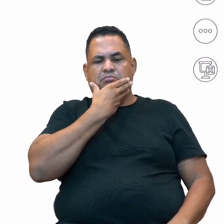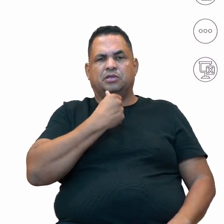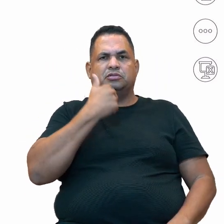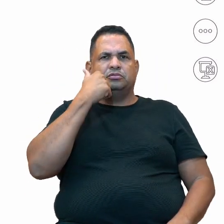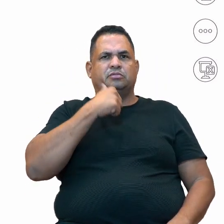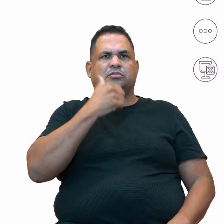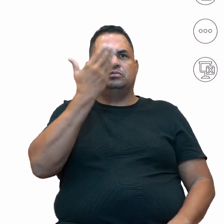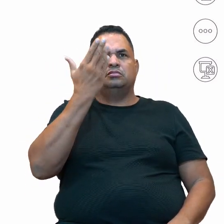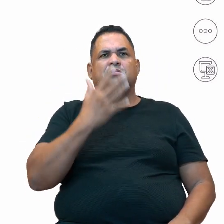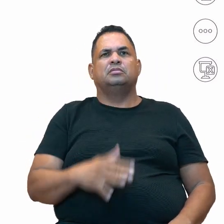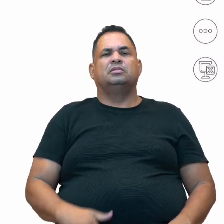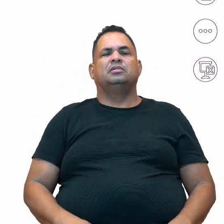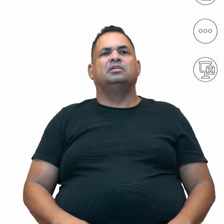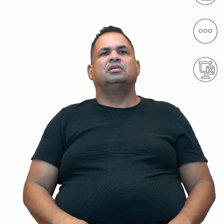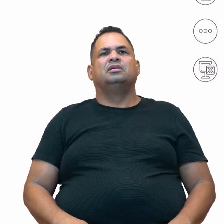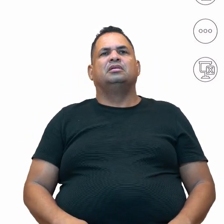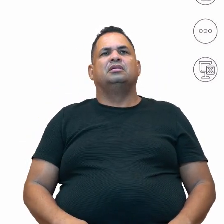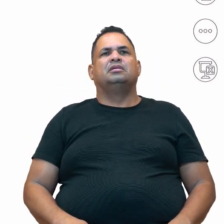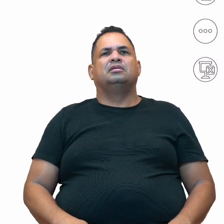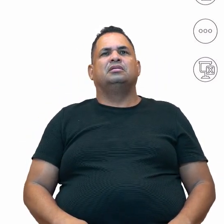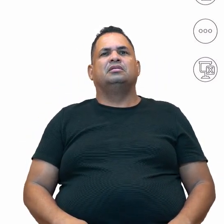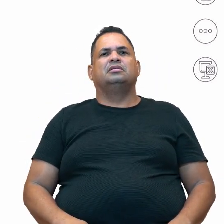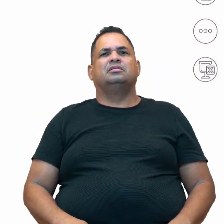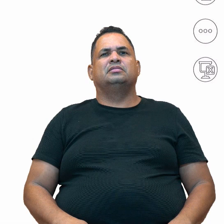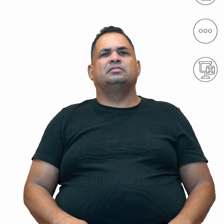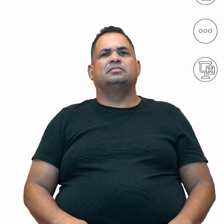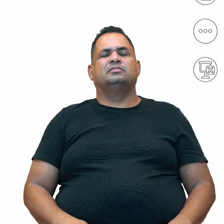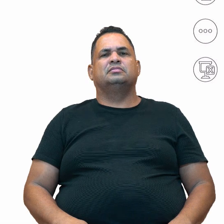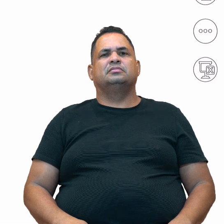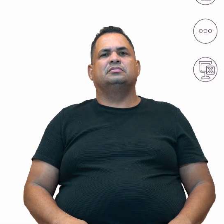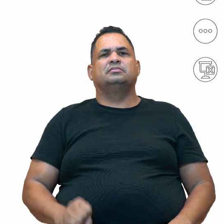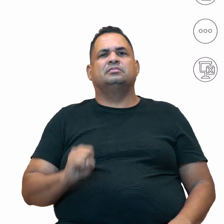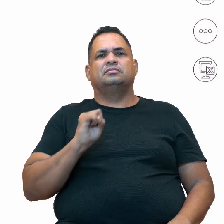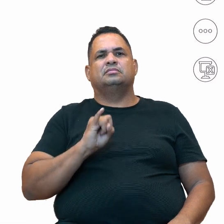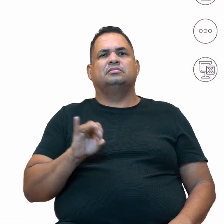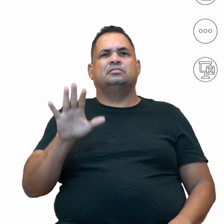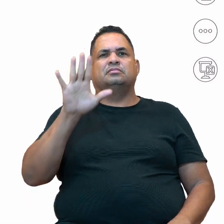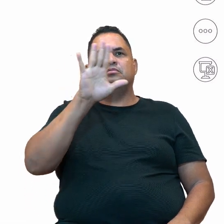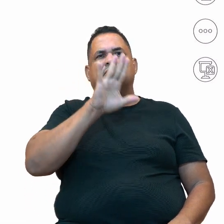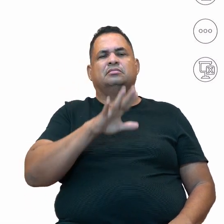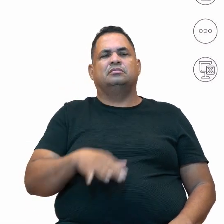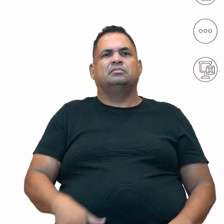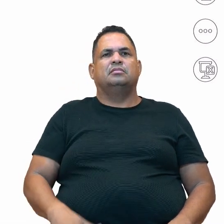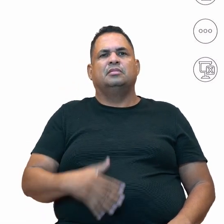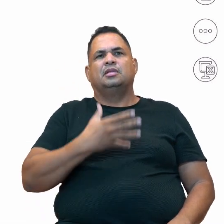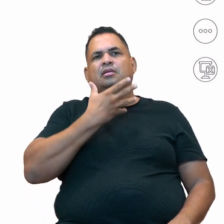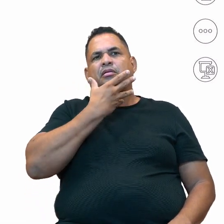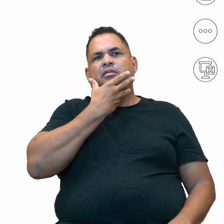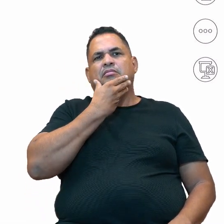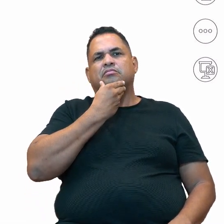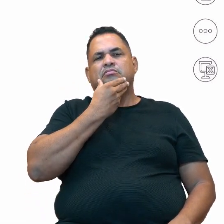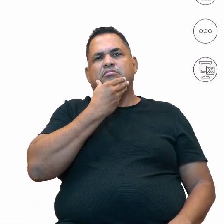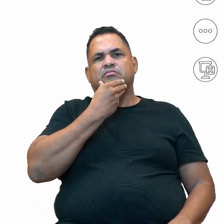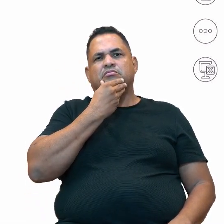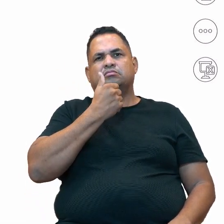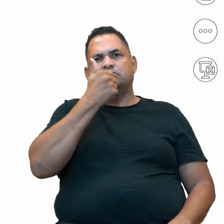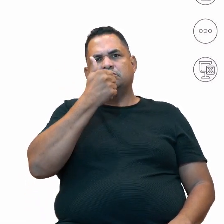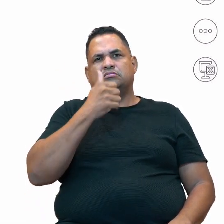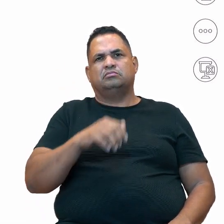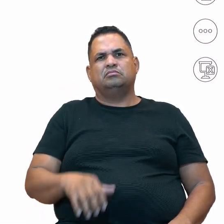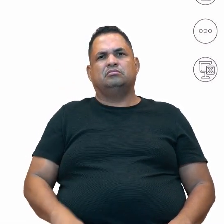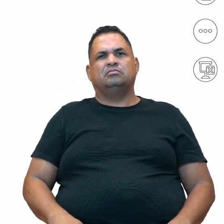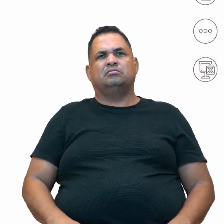exuberante. Aí, tá aqui a imagem que eu queria, aqui o macho, né, fazendo um amplexo ali, amplexo, tá, gente?